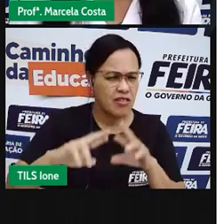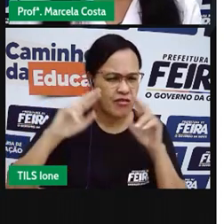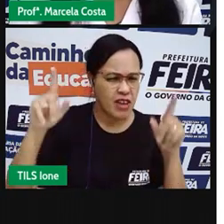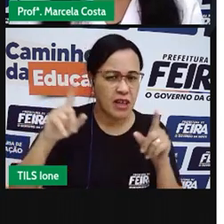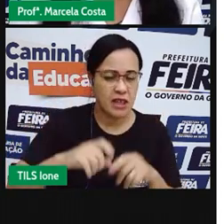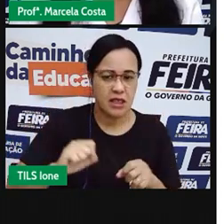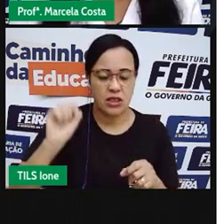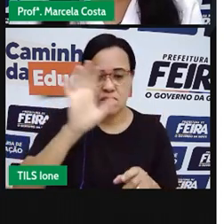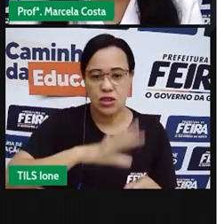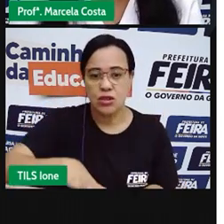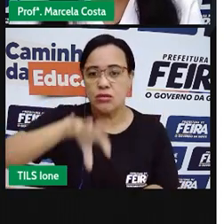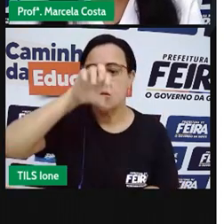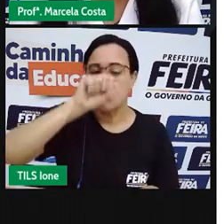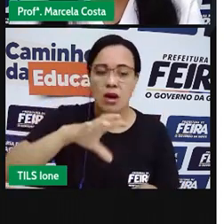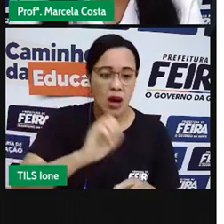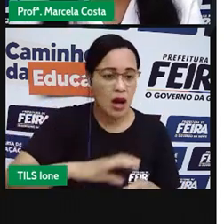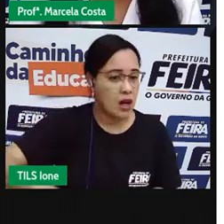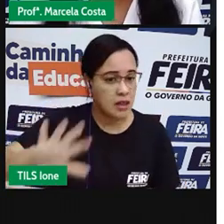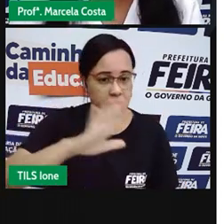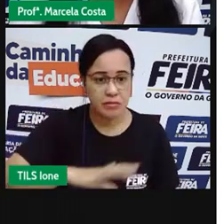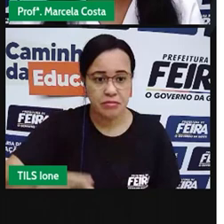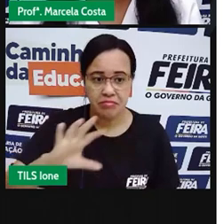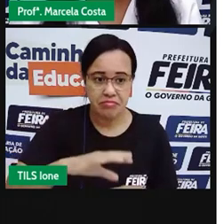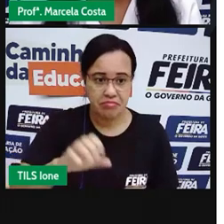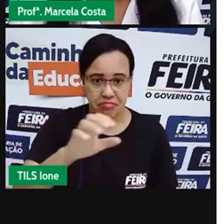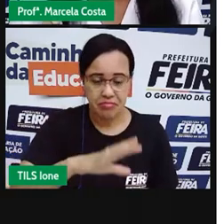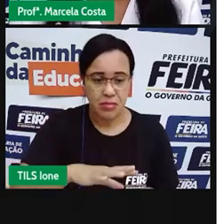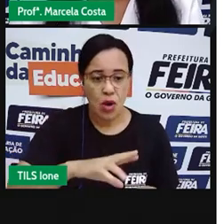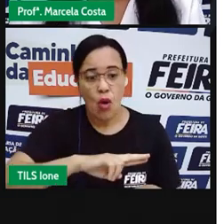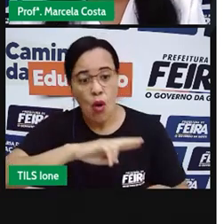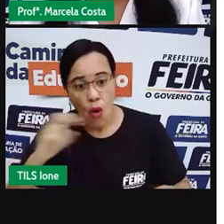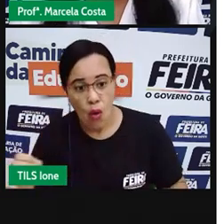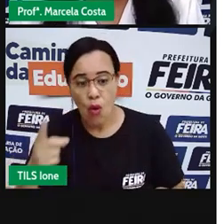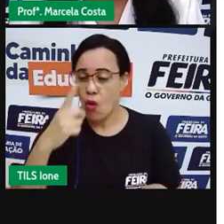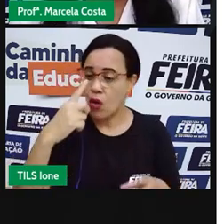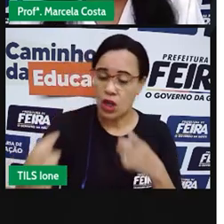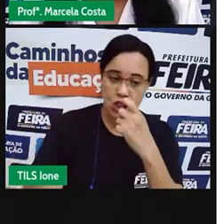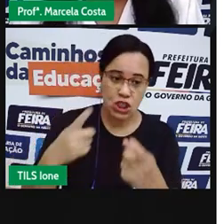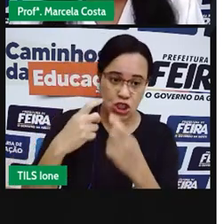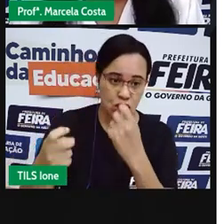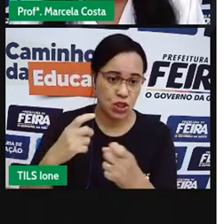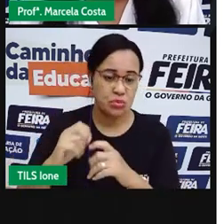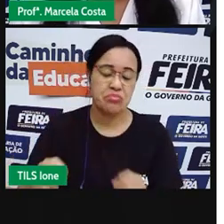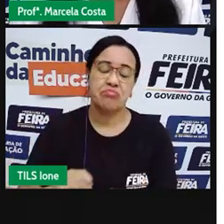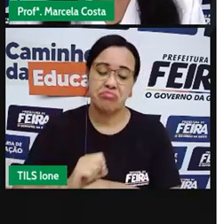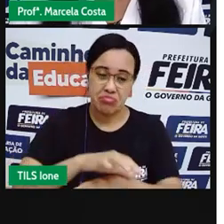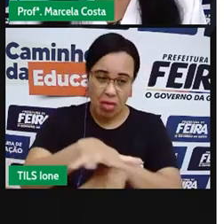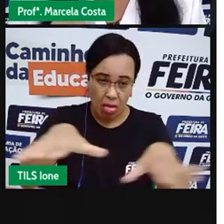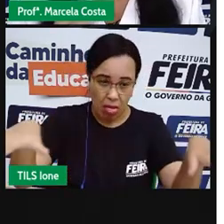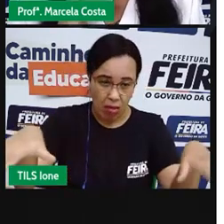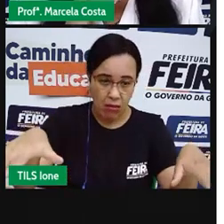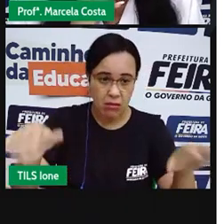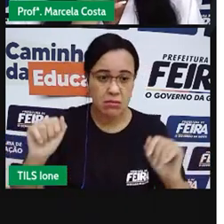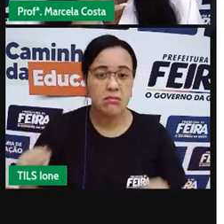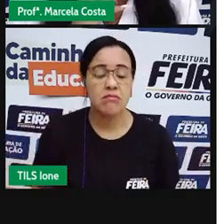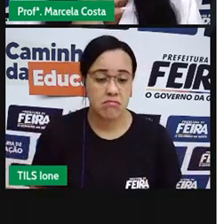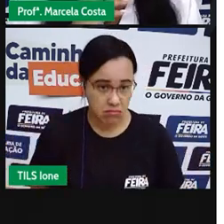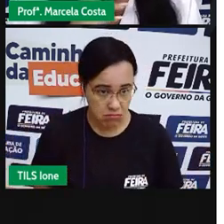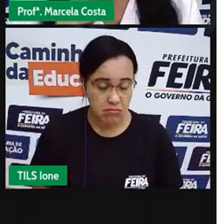poluição que a gente vê ali no meio ambiente com um lixo espalhado, ela não é visível, né? Você